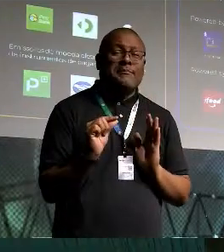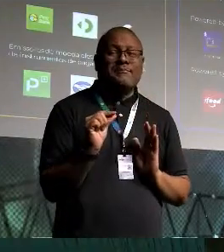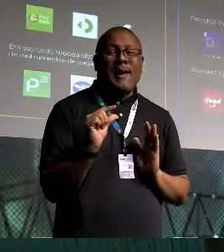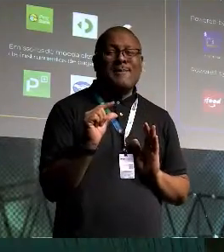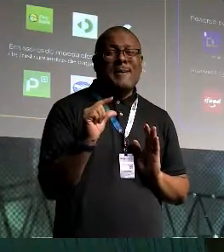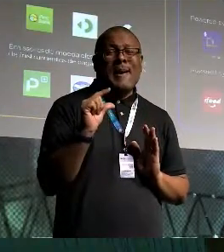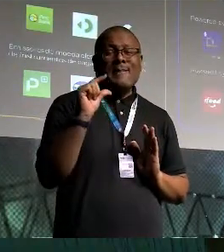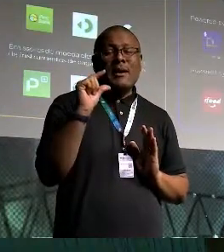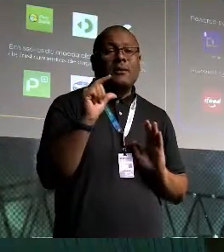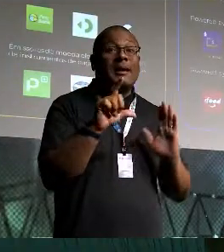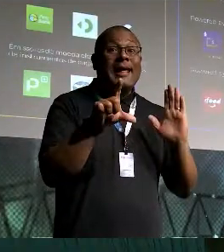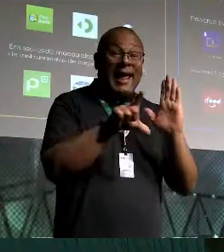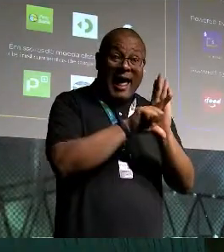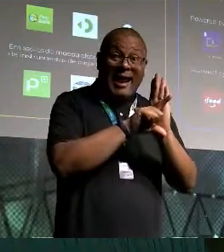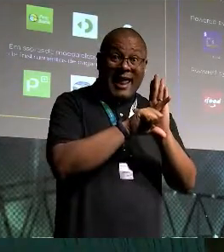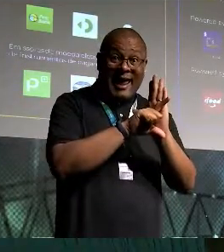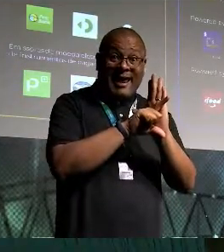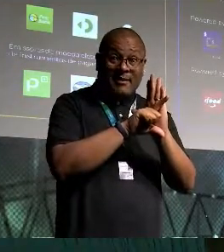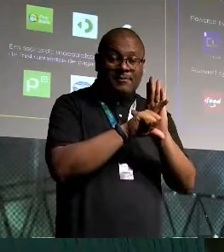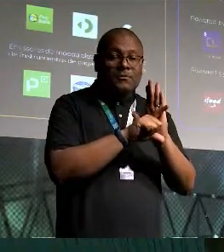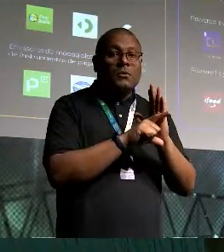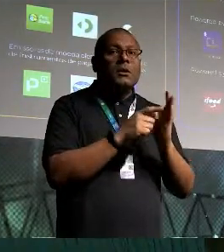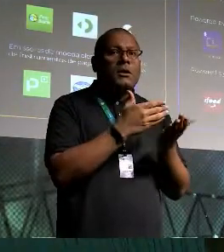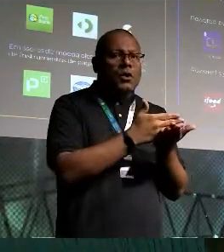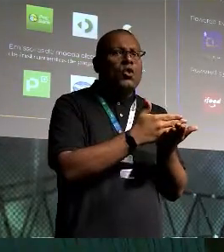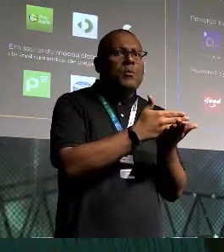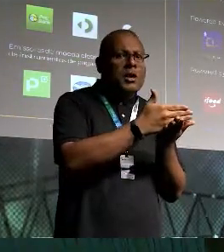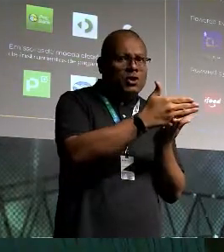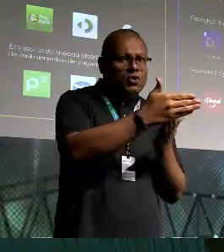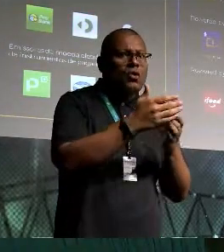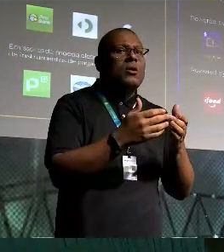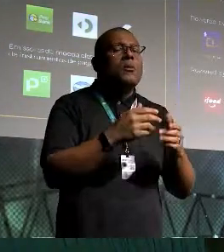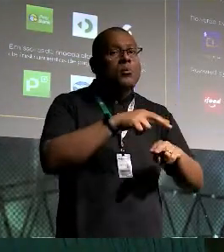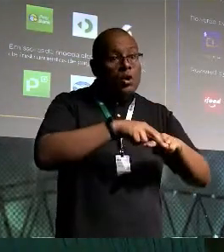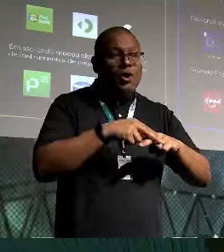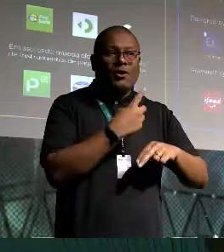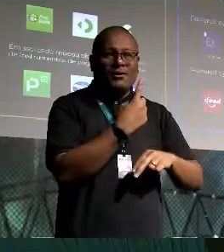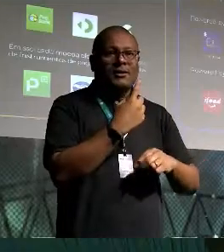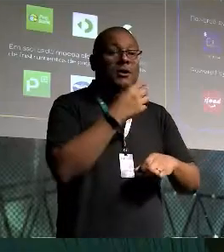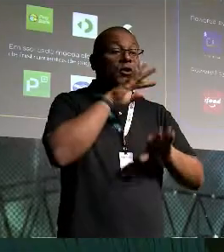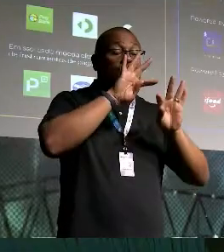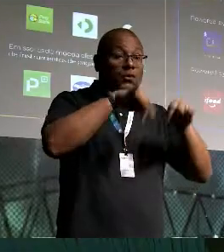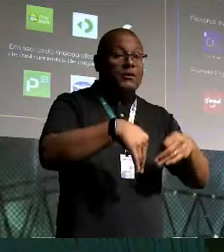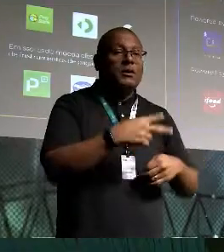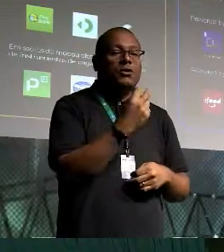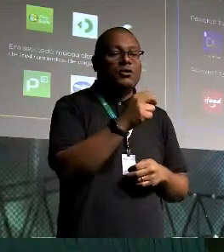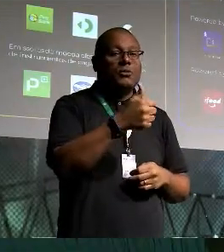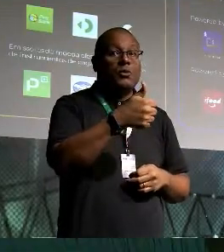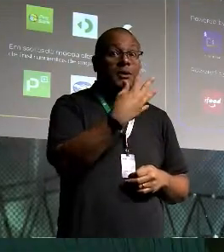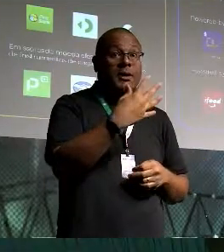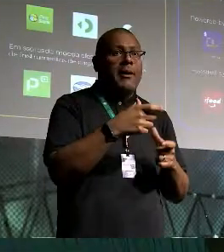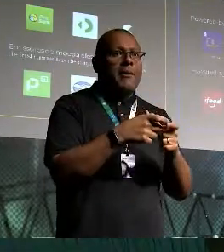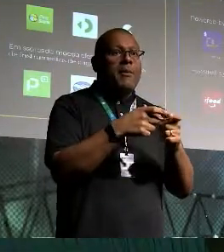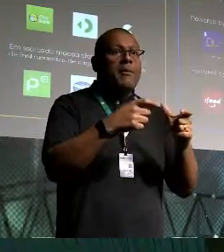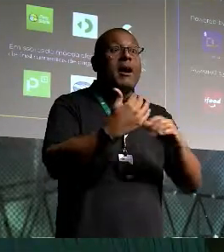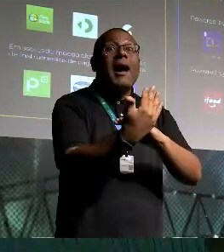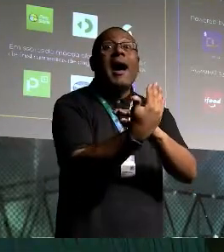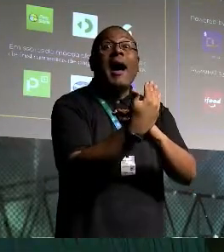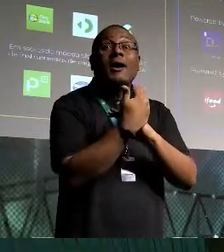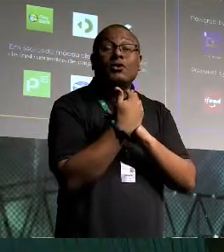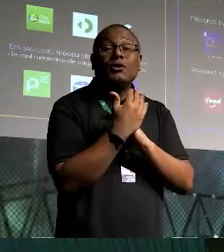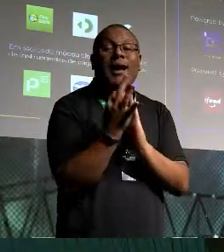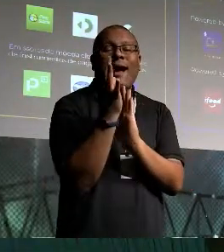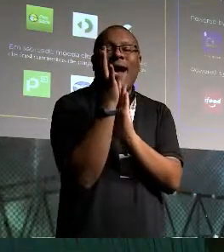com essa nova lei, instituições de pagamento que começavam a florescer ali no final de 2013 no Brasil, iam nos ajudar